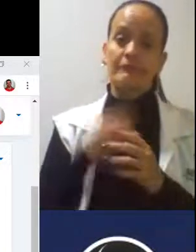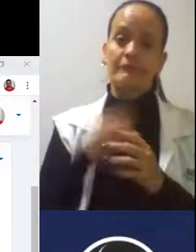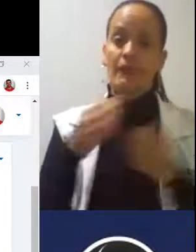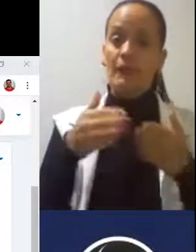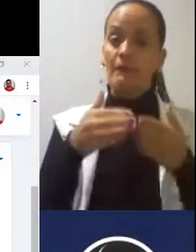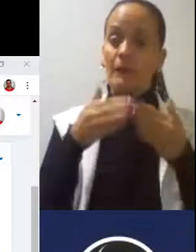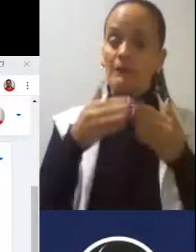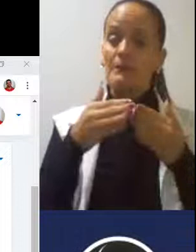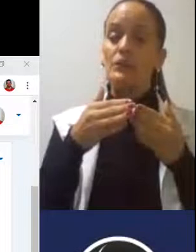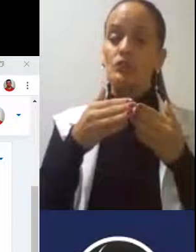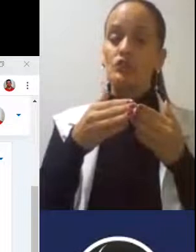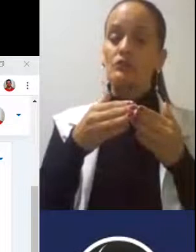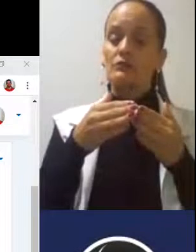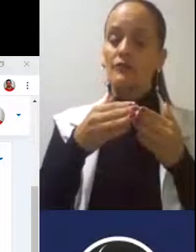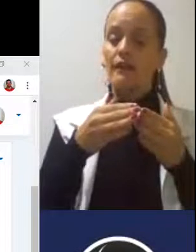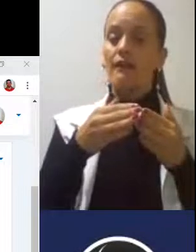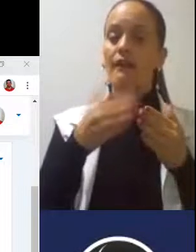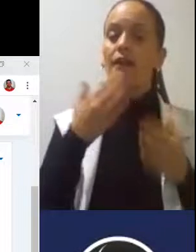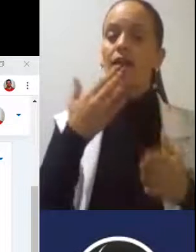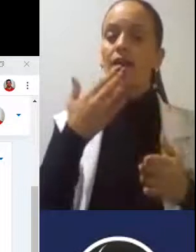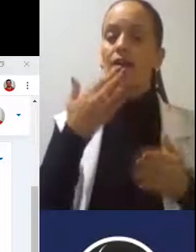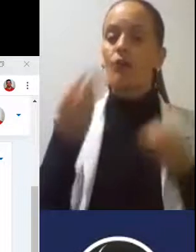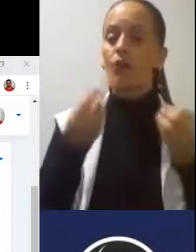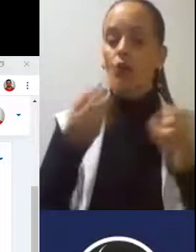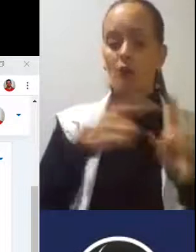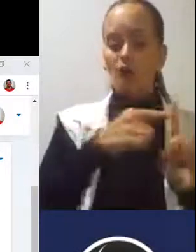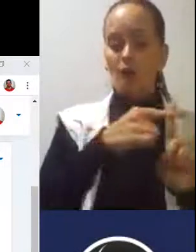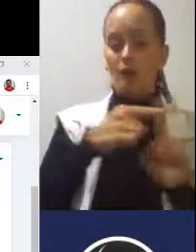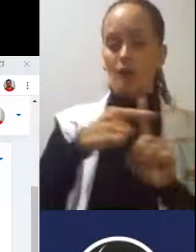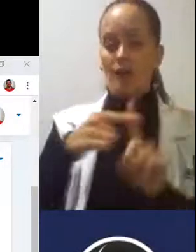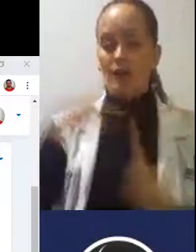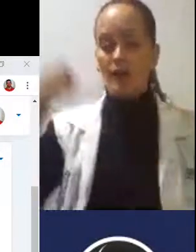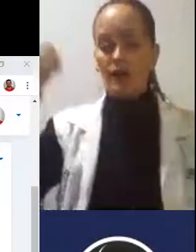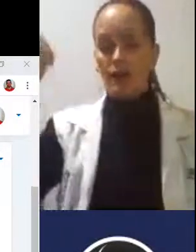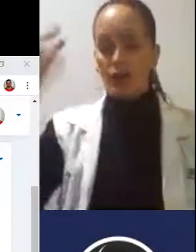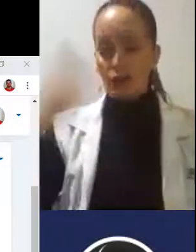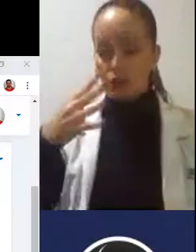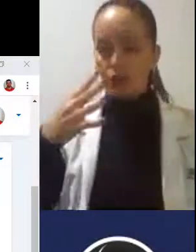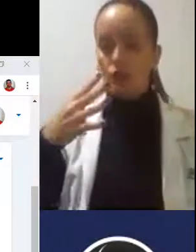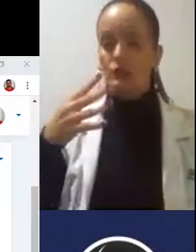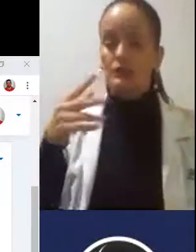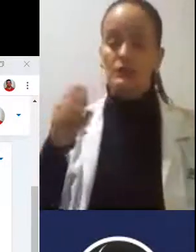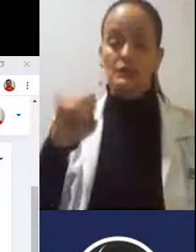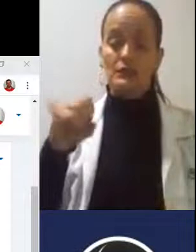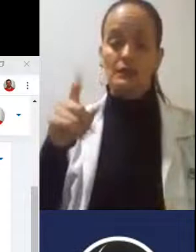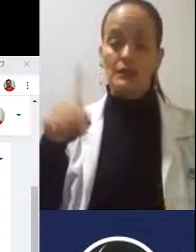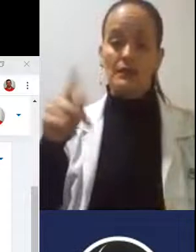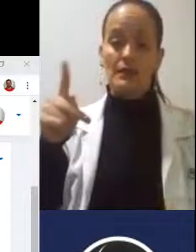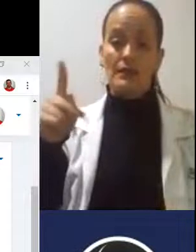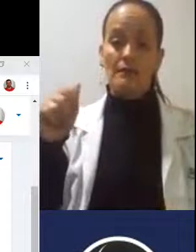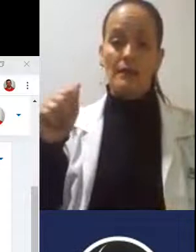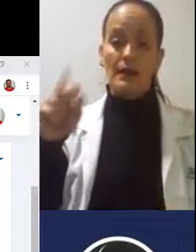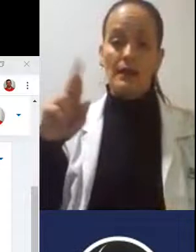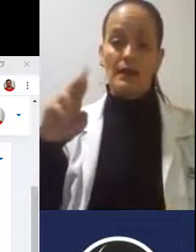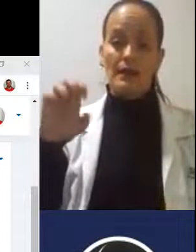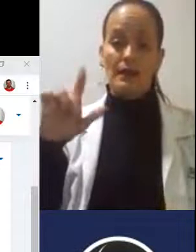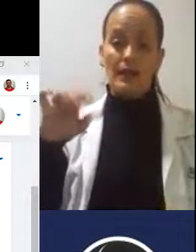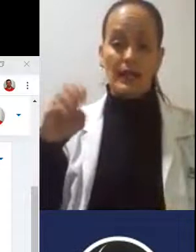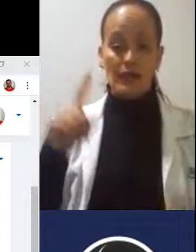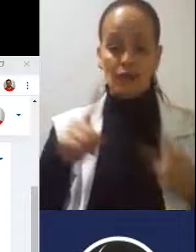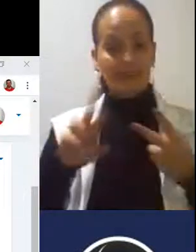das lâmpadas incandescentes ligadas em paralelo. Não falei ainda da ligação em paralelo, então, quando a gente for falar, já vamos calcular isso aqui junto,